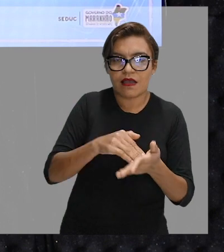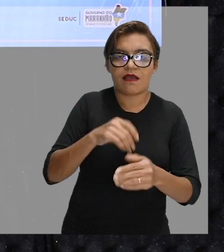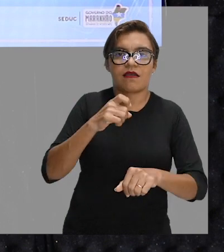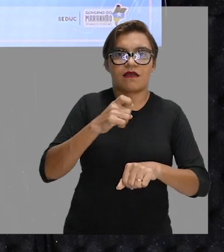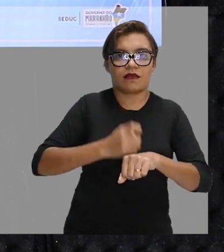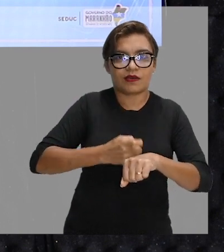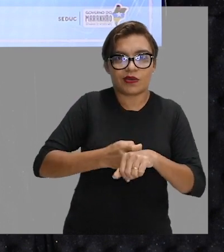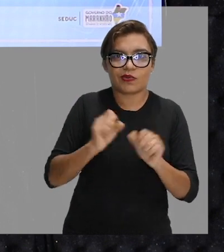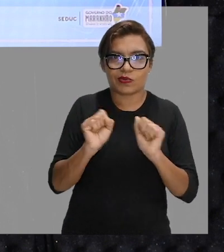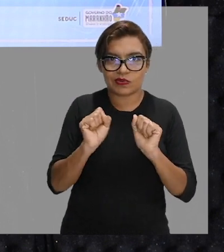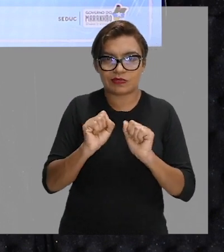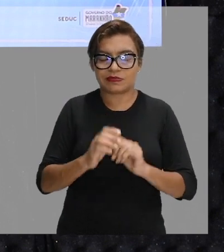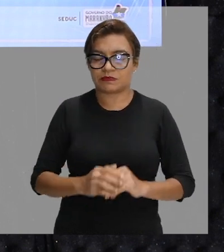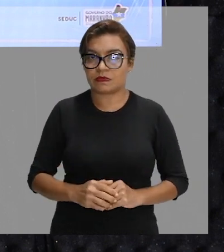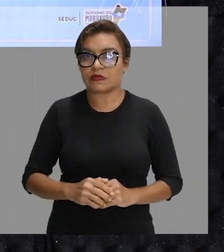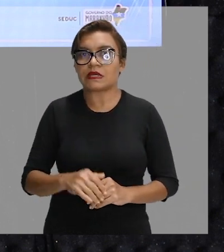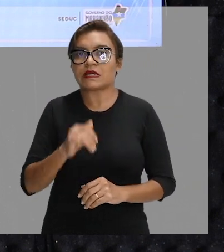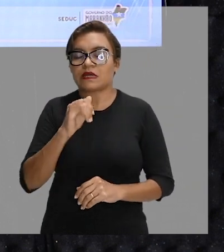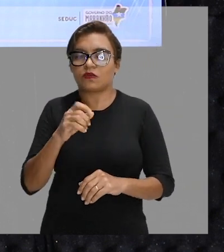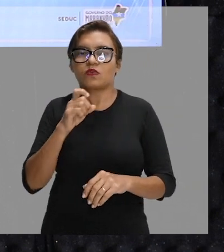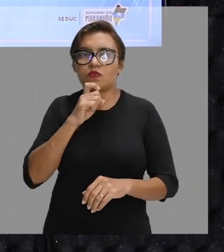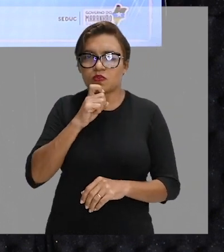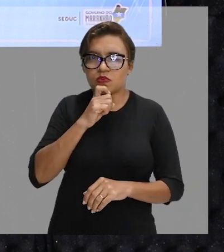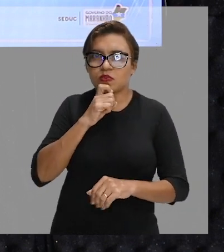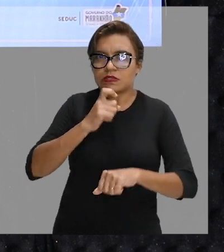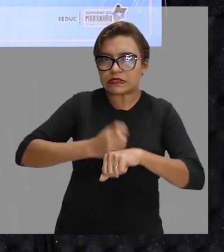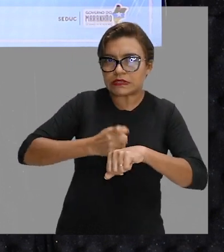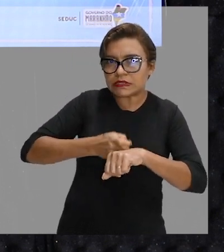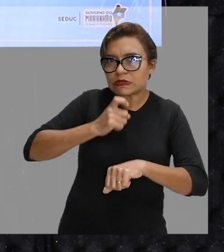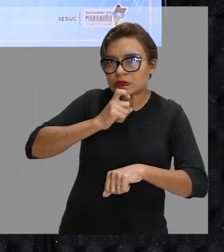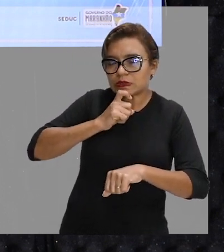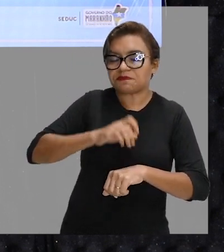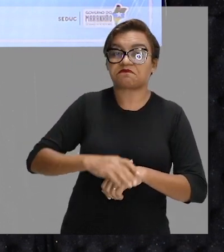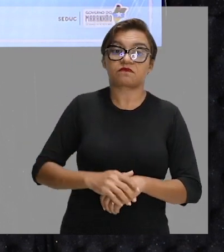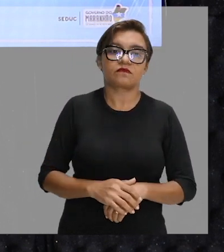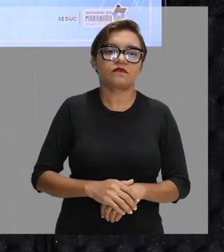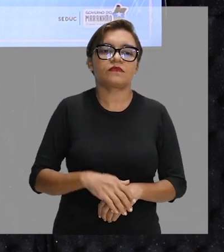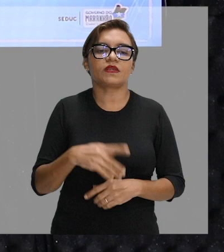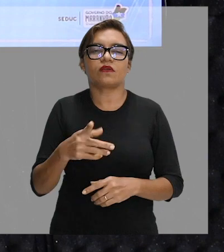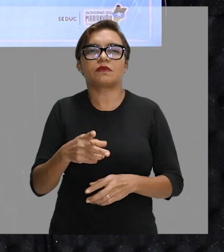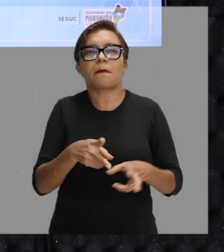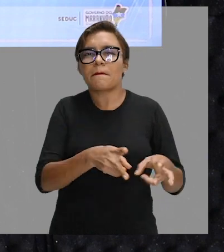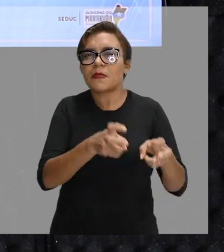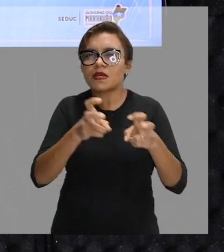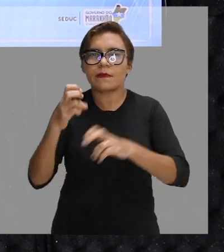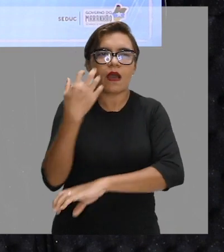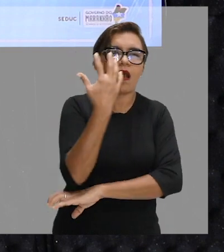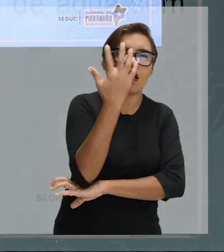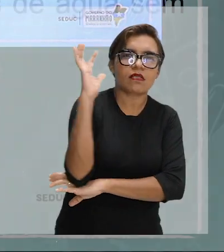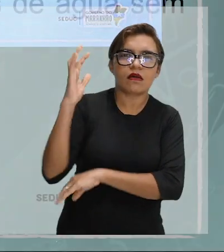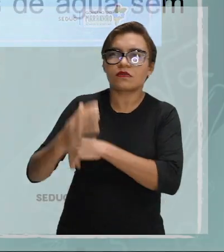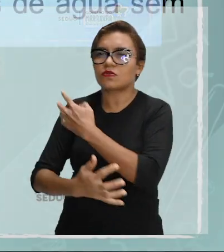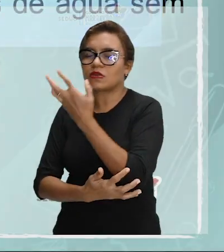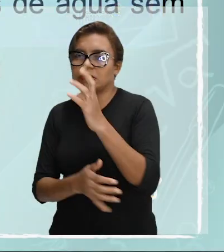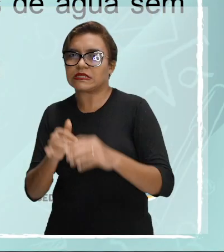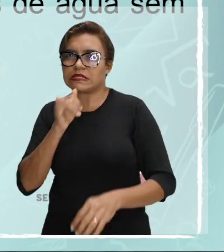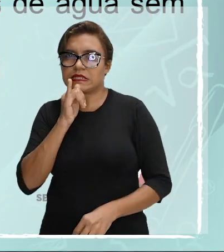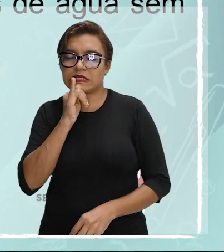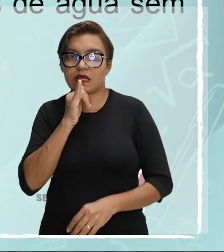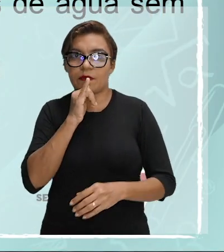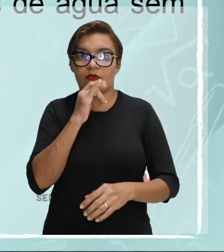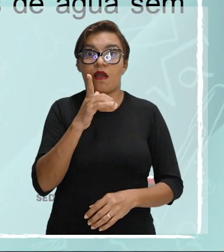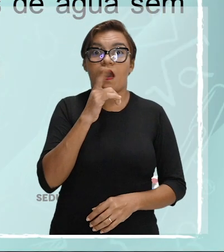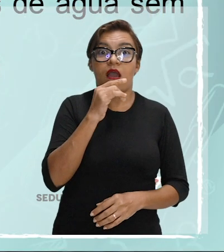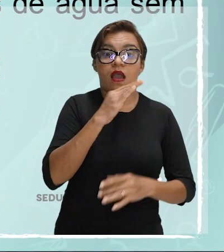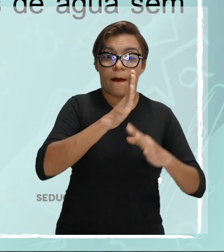explica muitos fenômenos que observamos na natureza ou em nosso cotidiano. A água do mar,